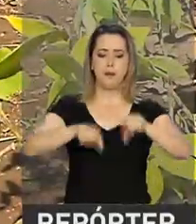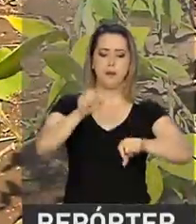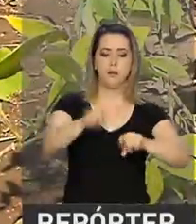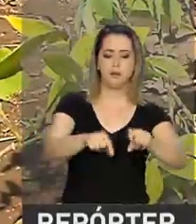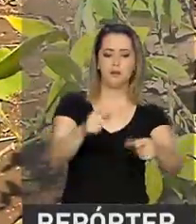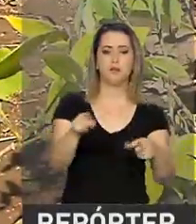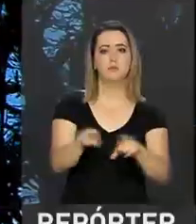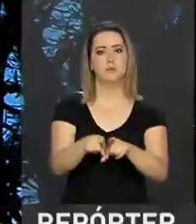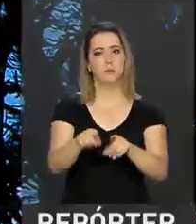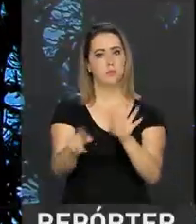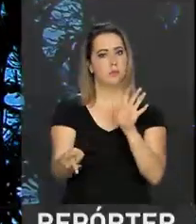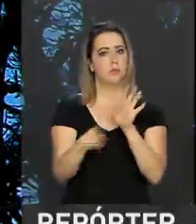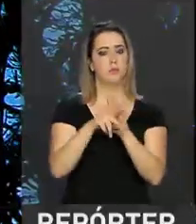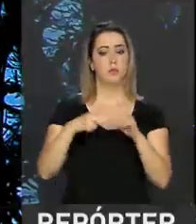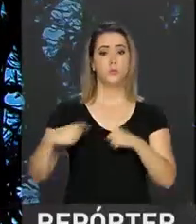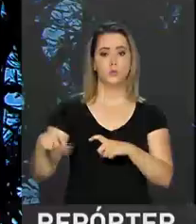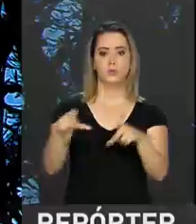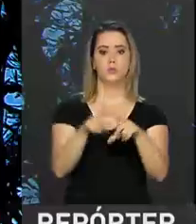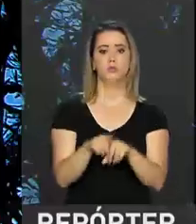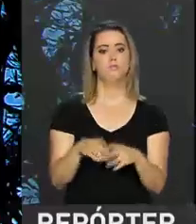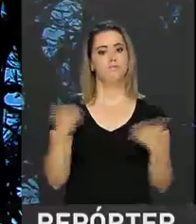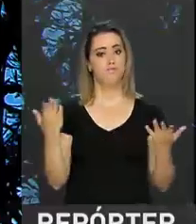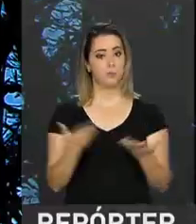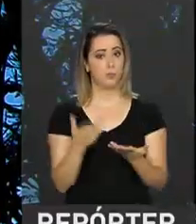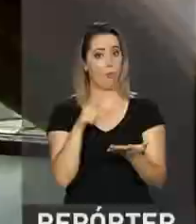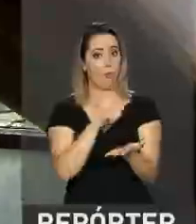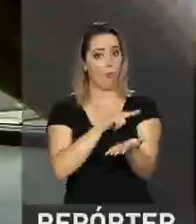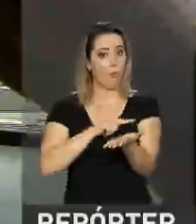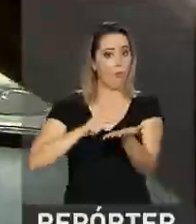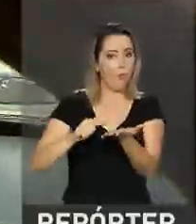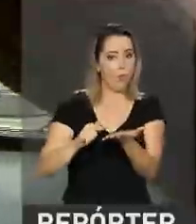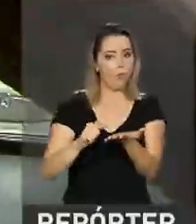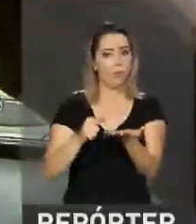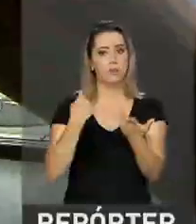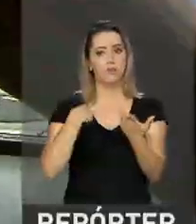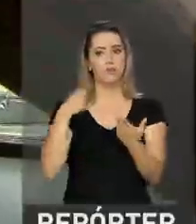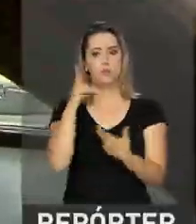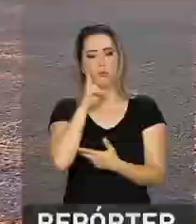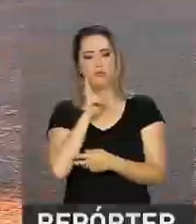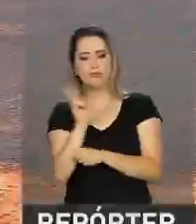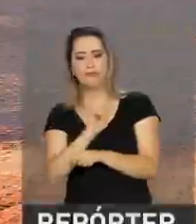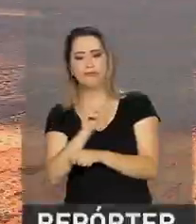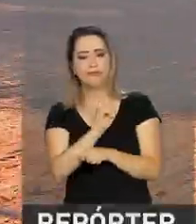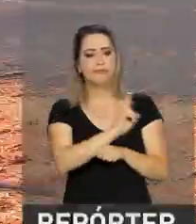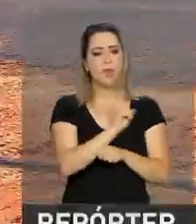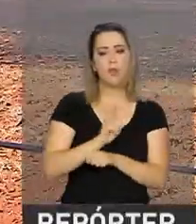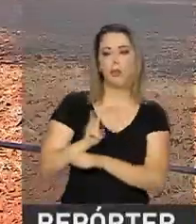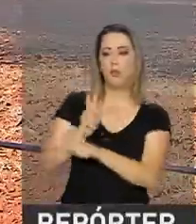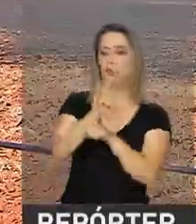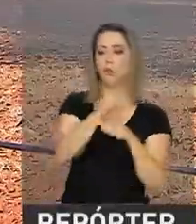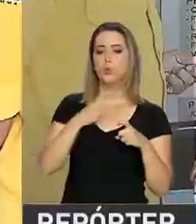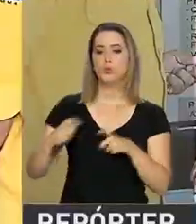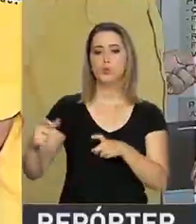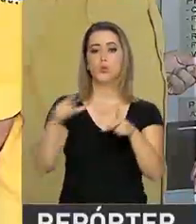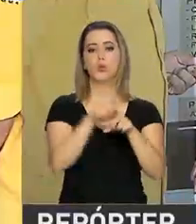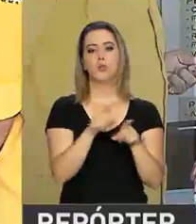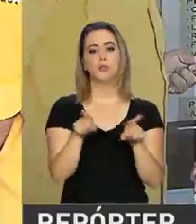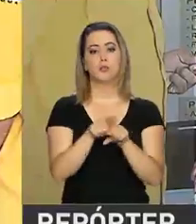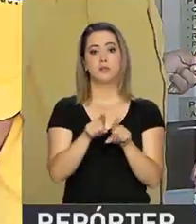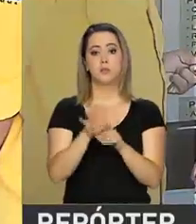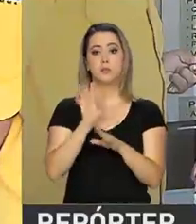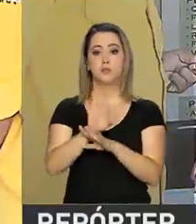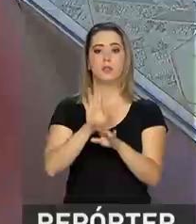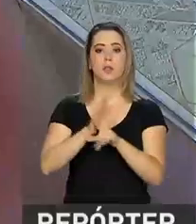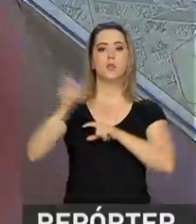áreas degradadas no período crítico da seca além das ondas e do monitoramento do terreno contam com